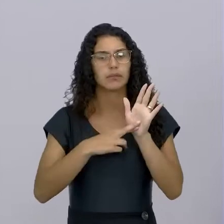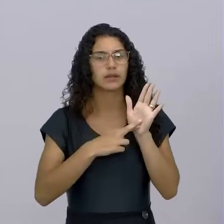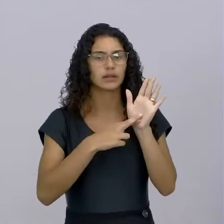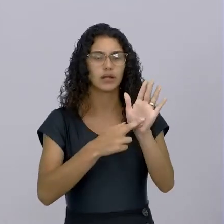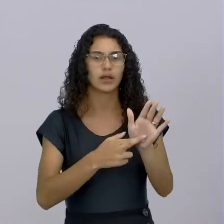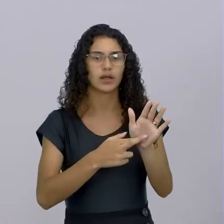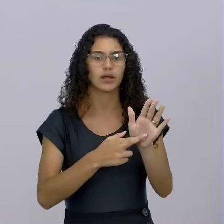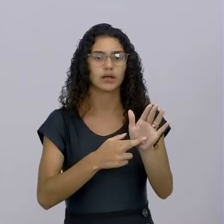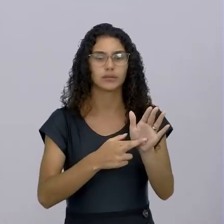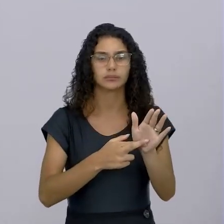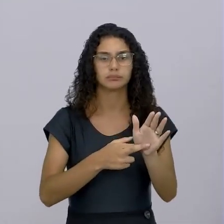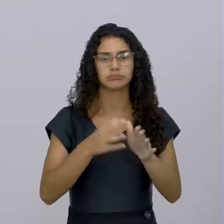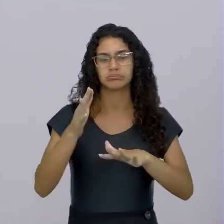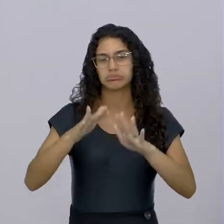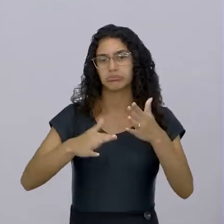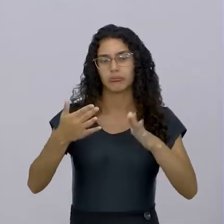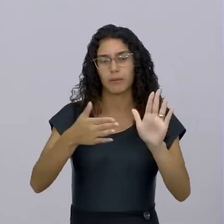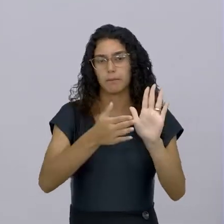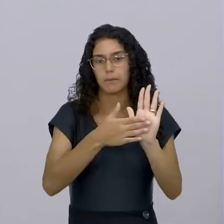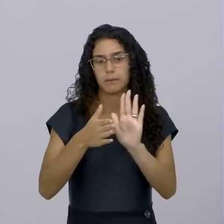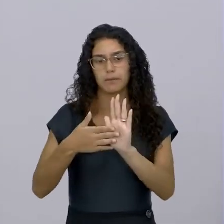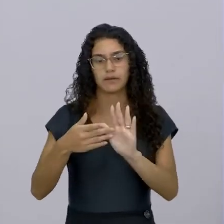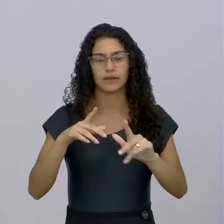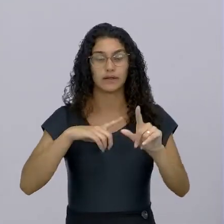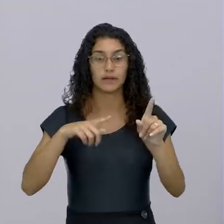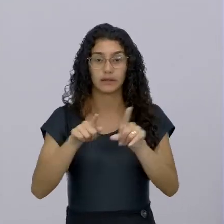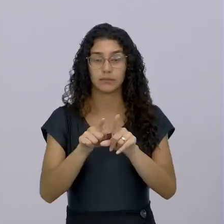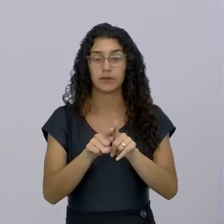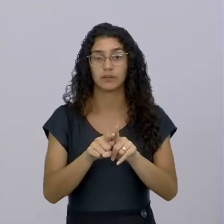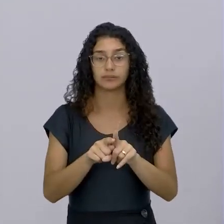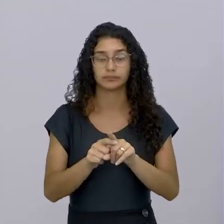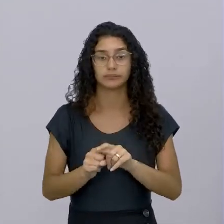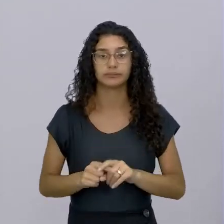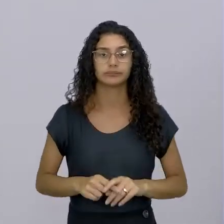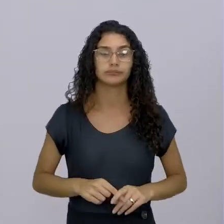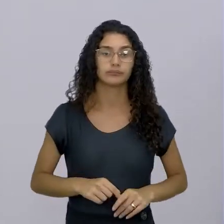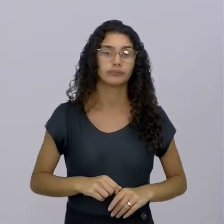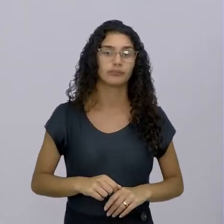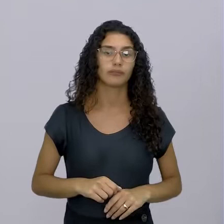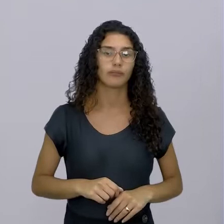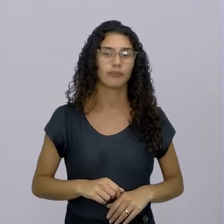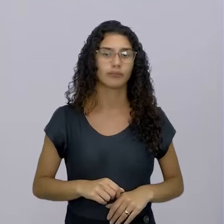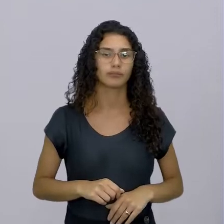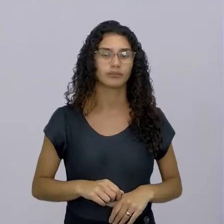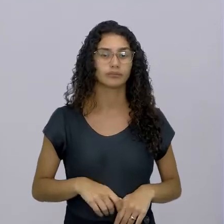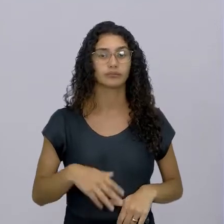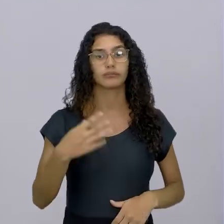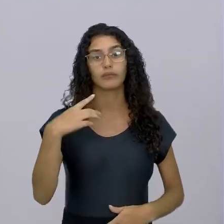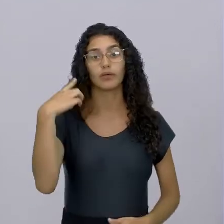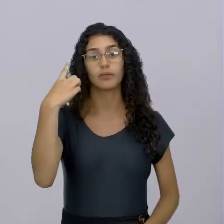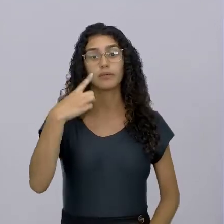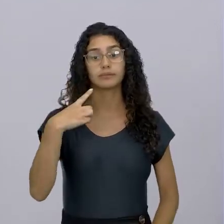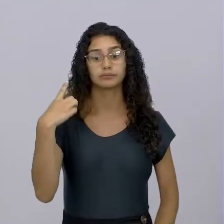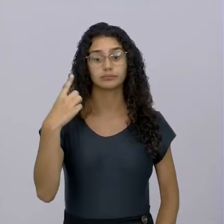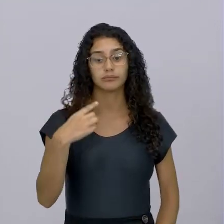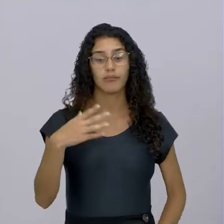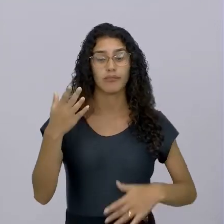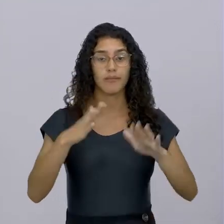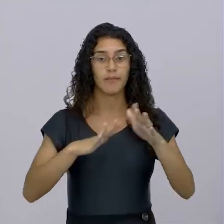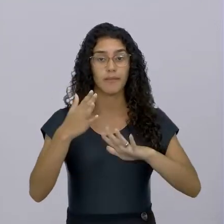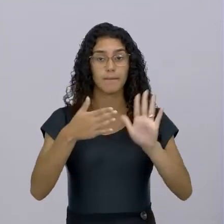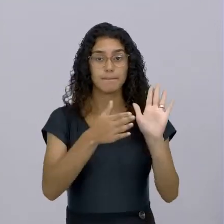representarem determinadas propostas, principalmente, né? Então, os deputados, eles geralmente